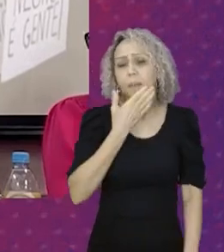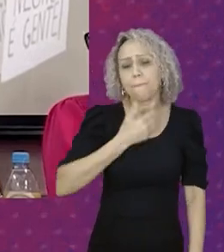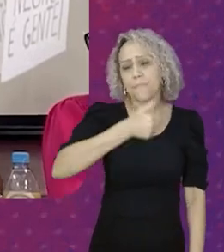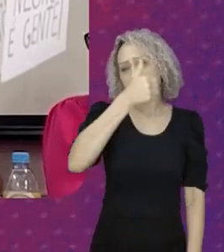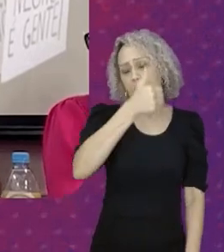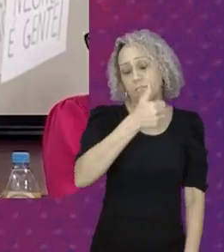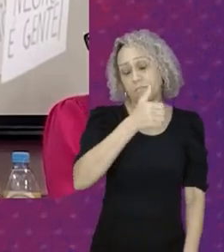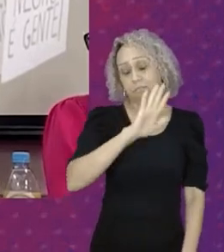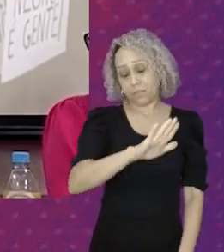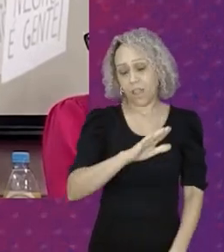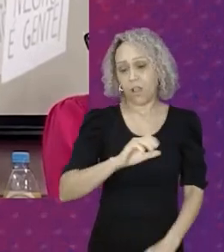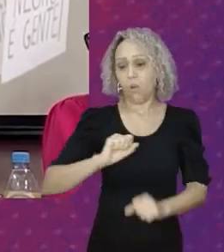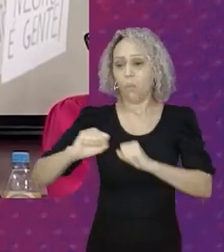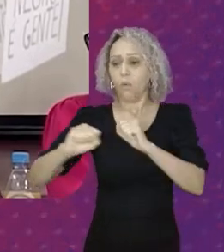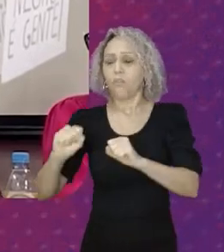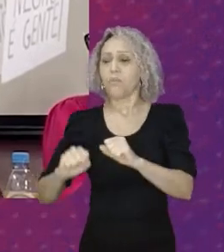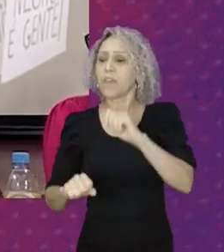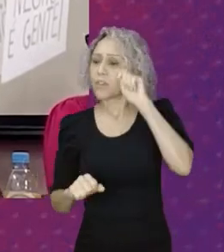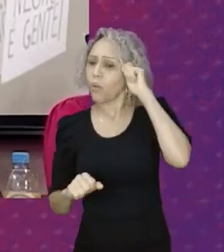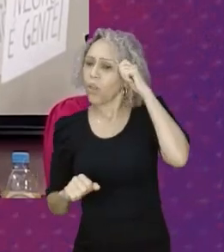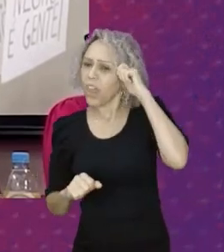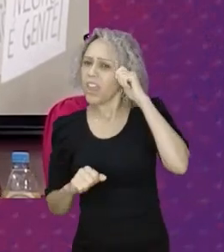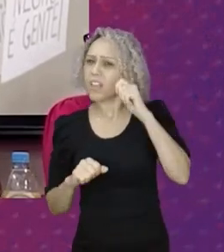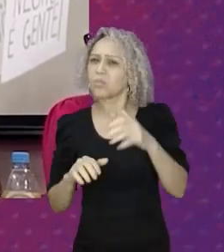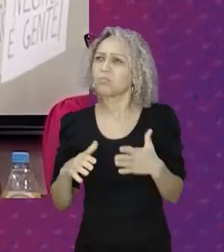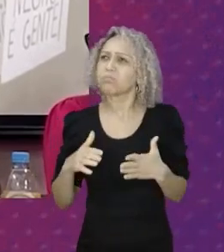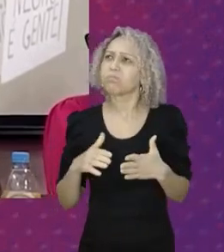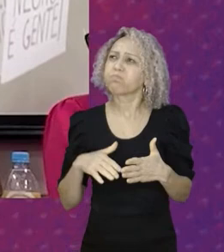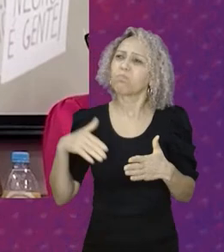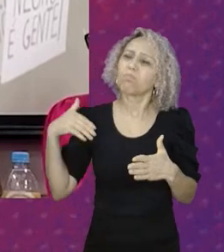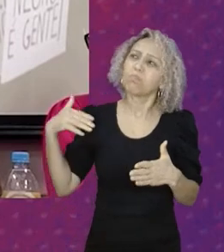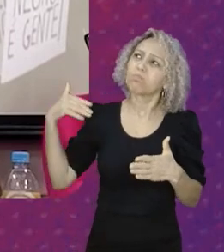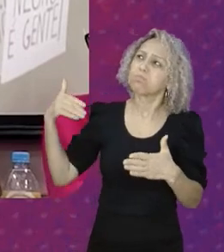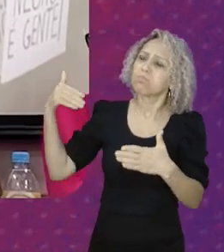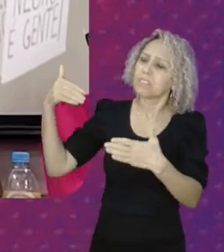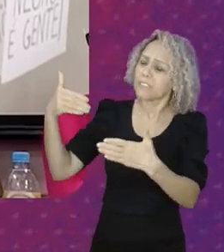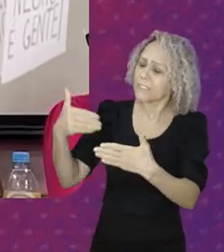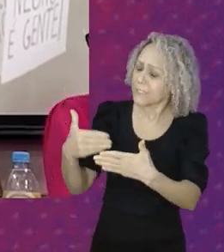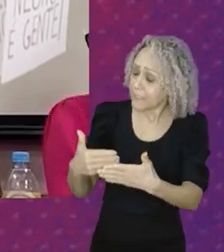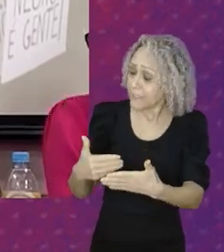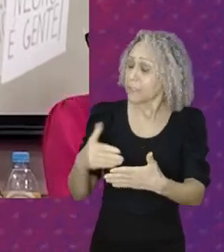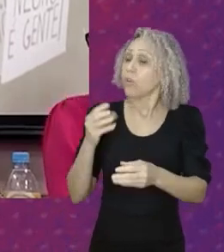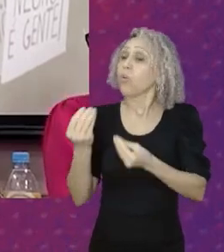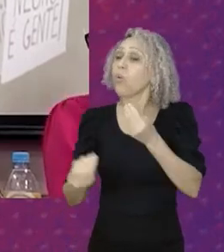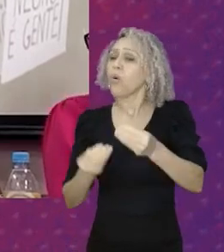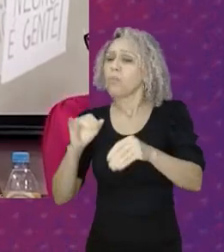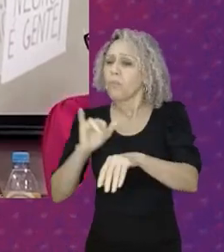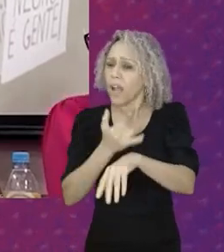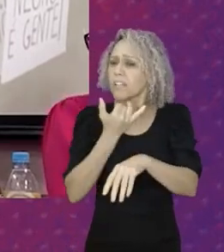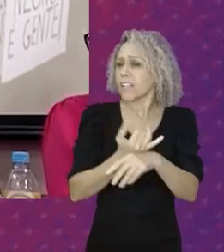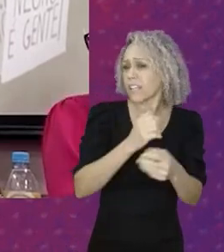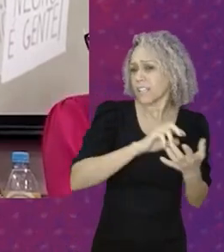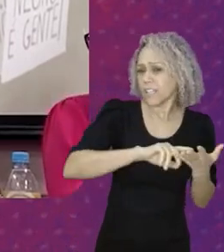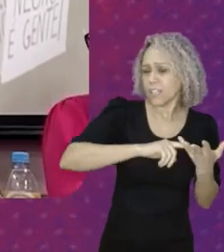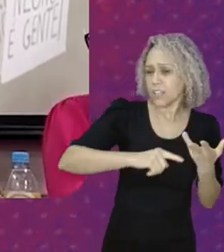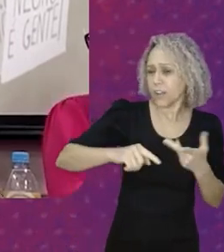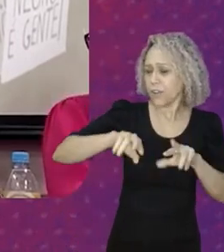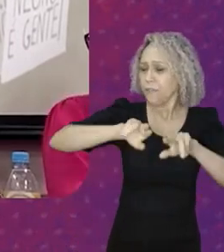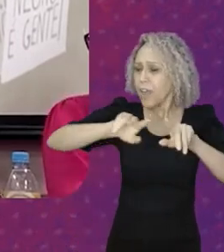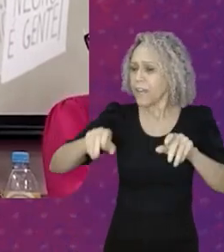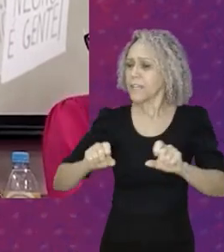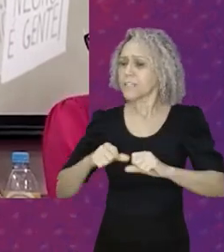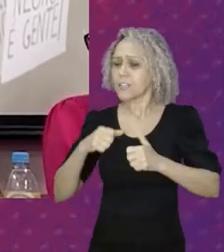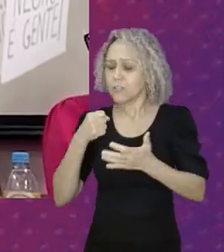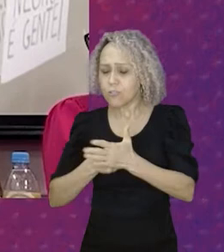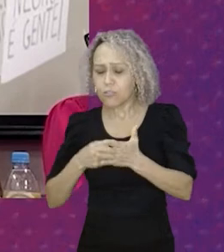do tempo, ele teve muitas formas de se organizar. As irmandades, como a gente chegou aqui, estava o Congado, as irmandades do